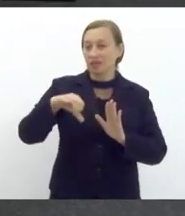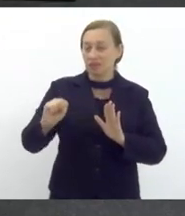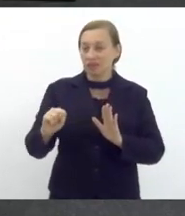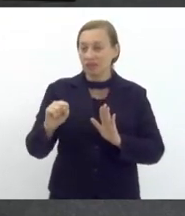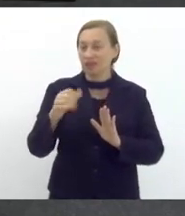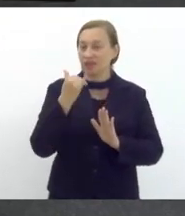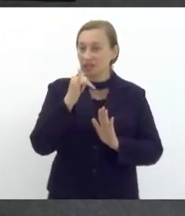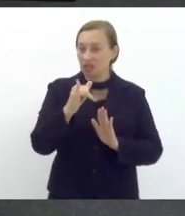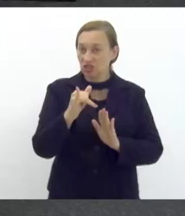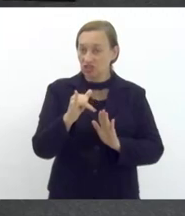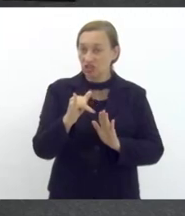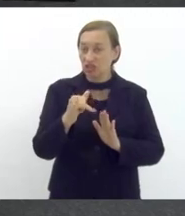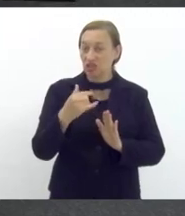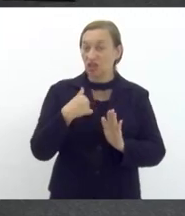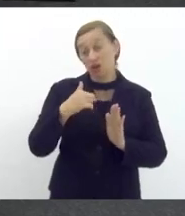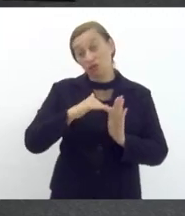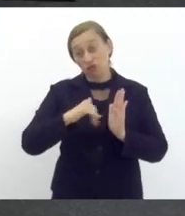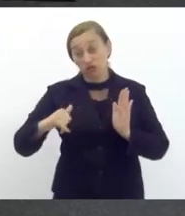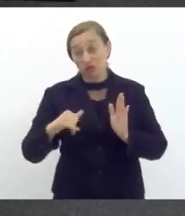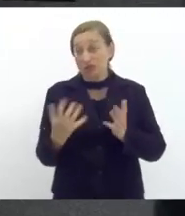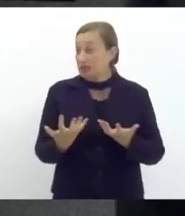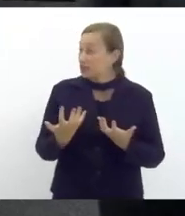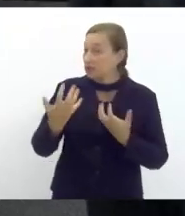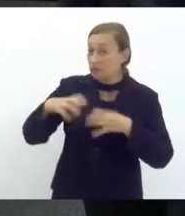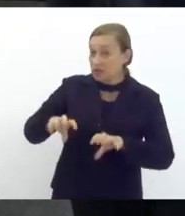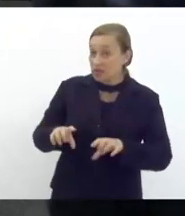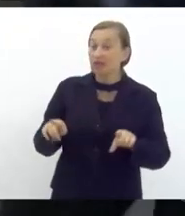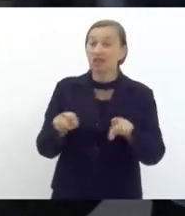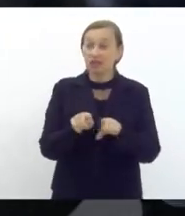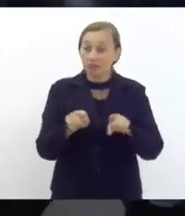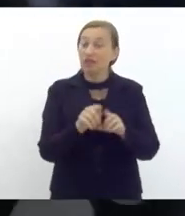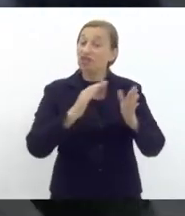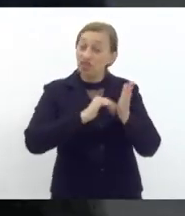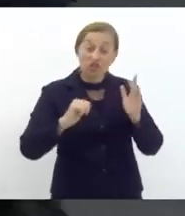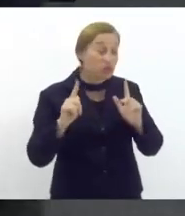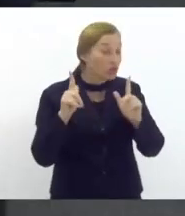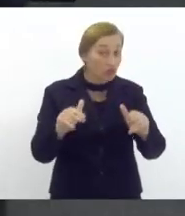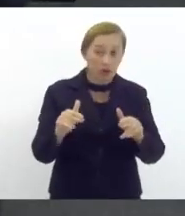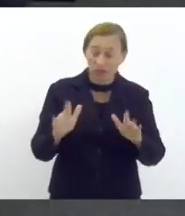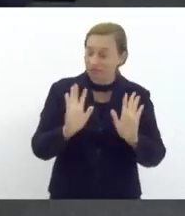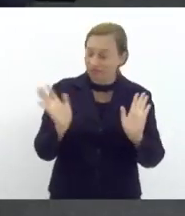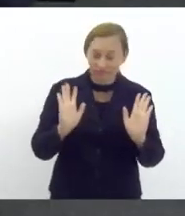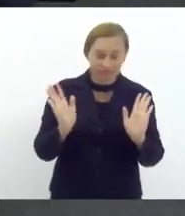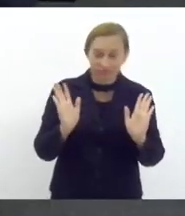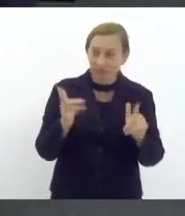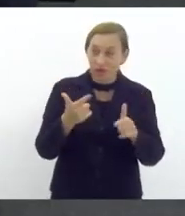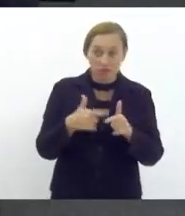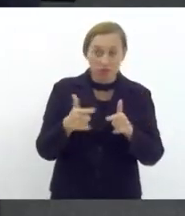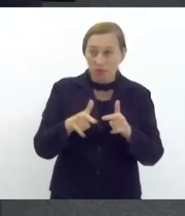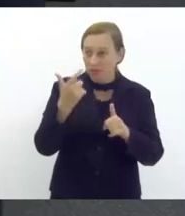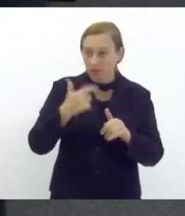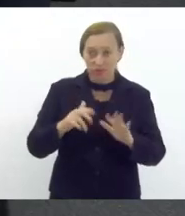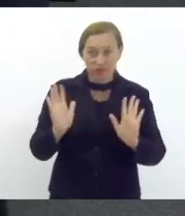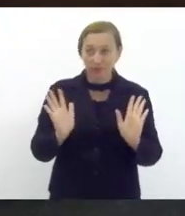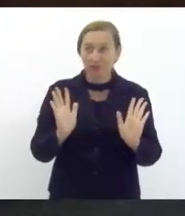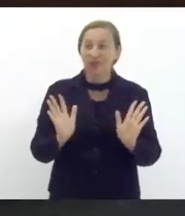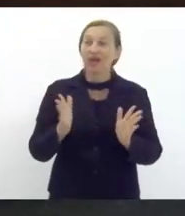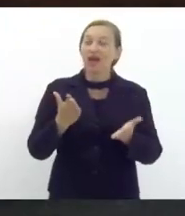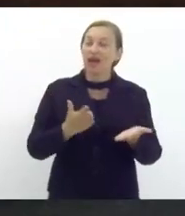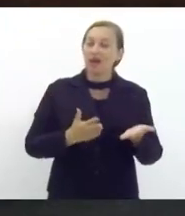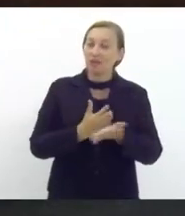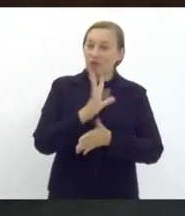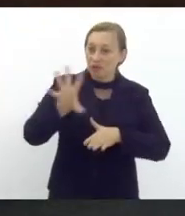eu retiro E se também não desejar eu retiro da mesma forma parece ser favorável